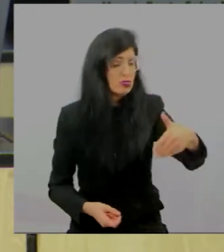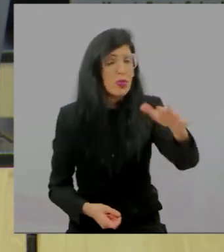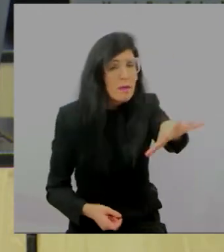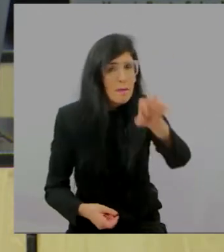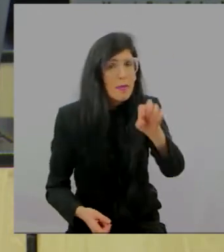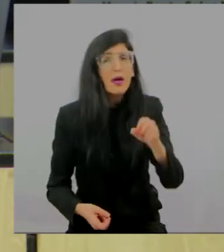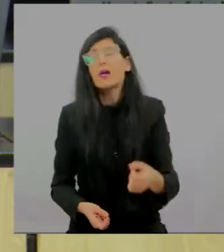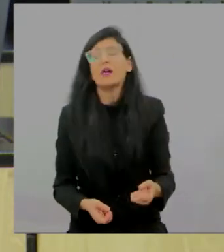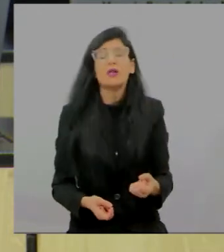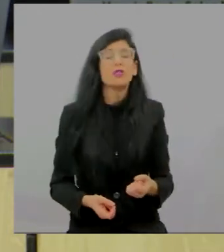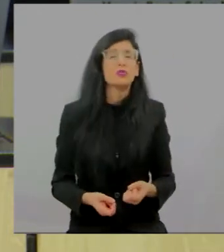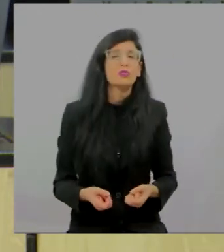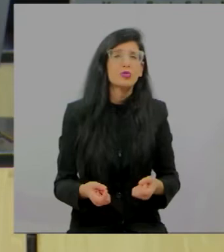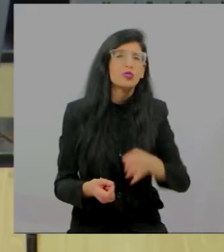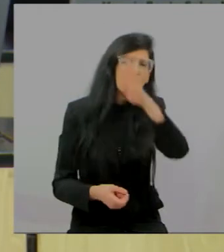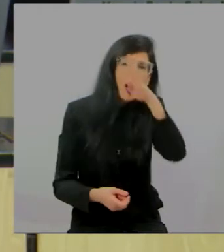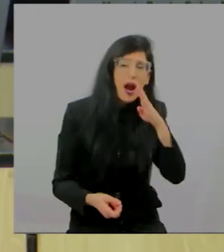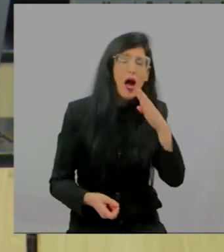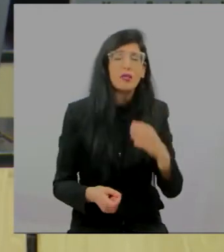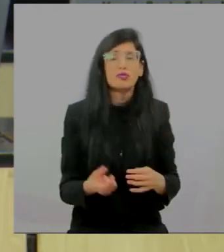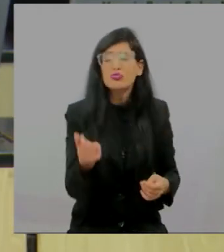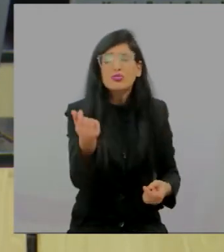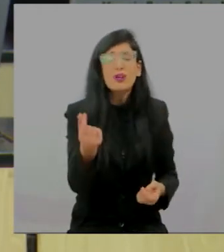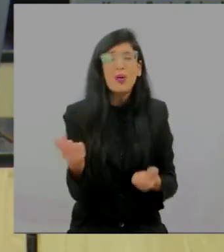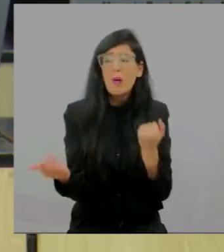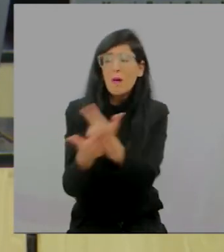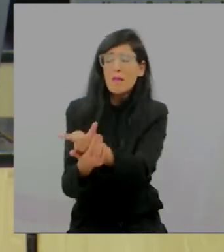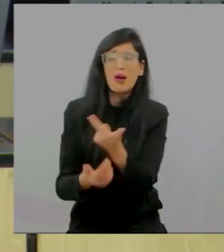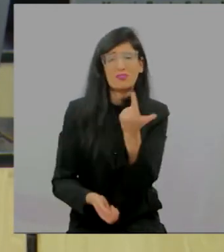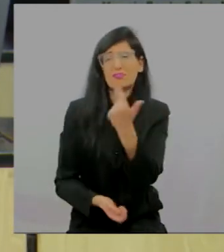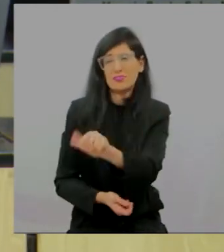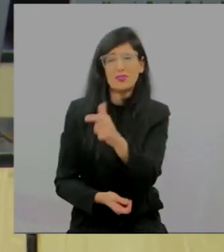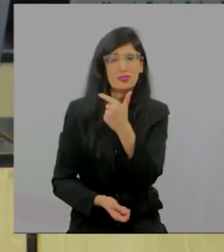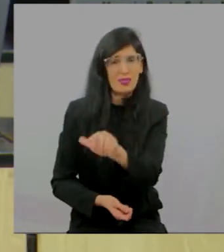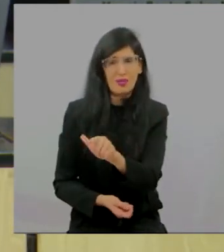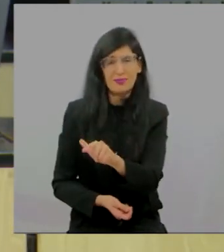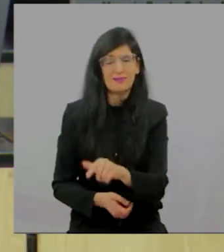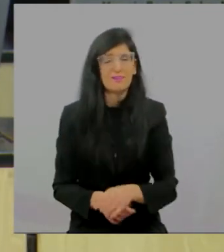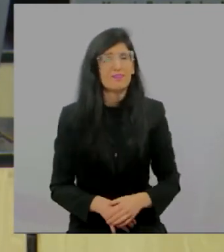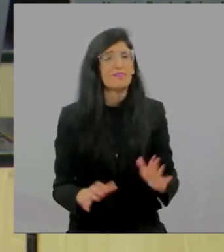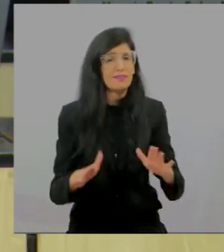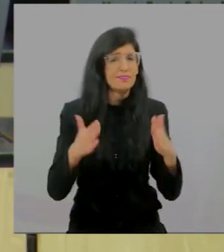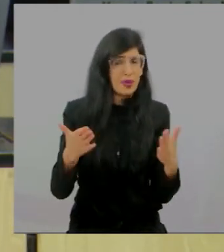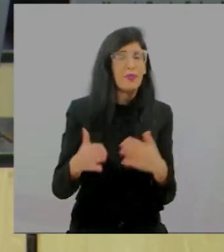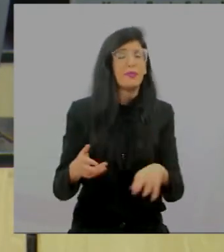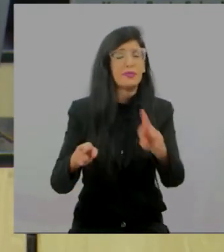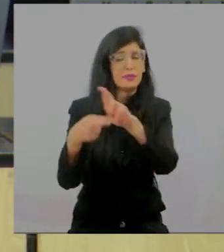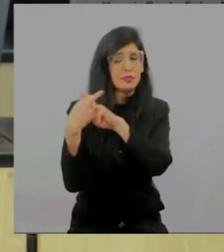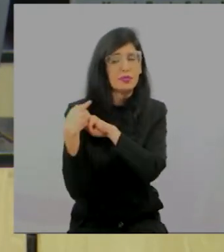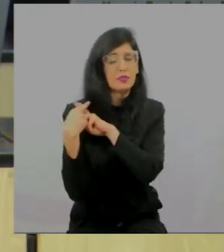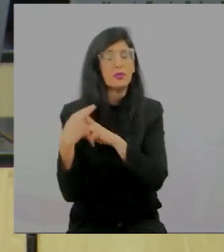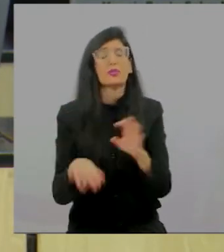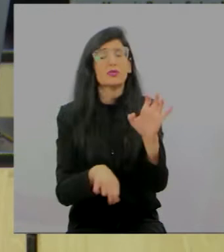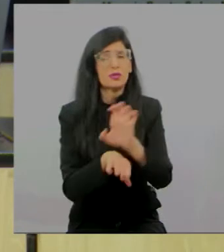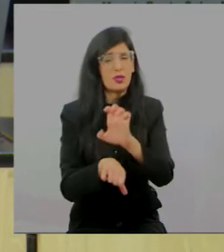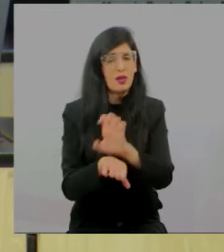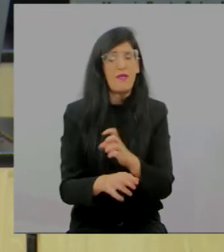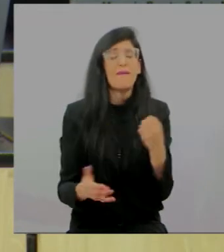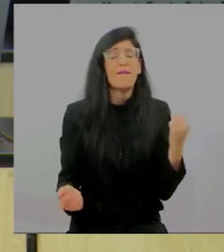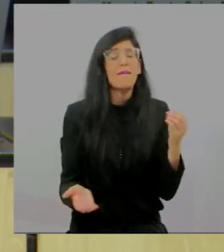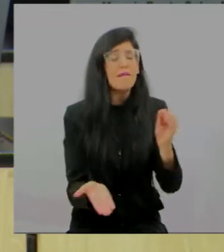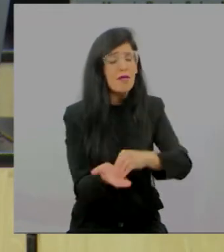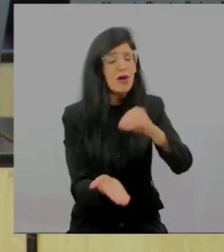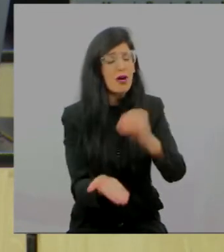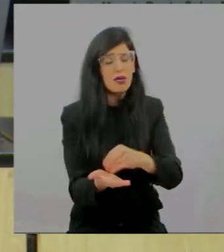esse remédio e, por isso, recorre à farmácia de responsabilidade do governo do Estado. A falta desse medicamento está